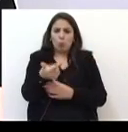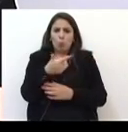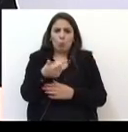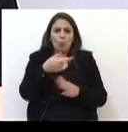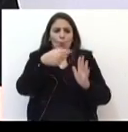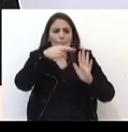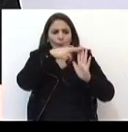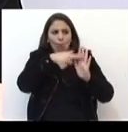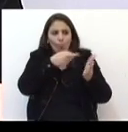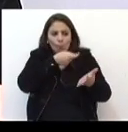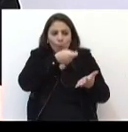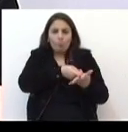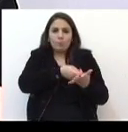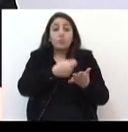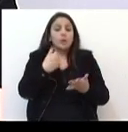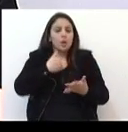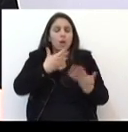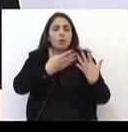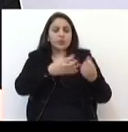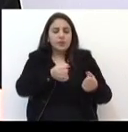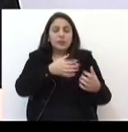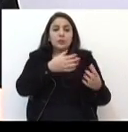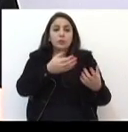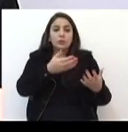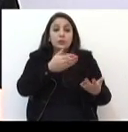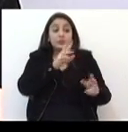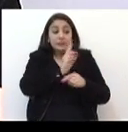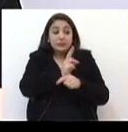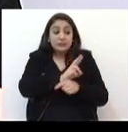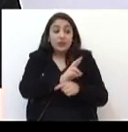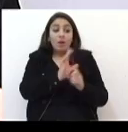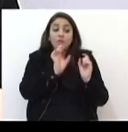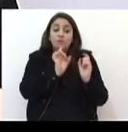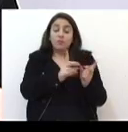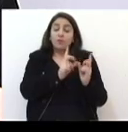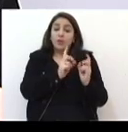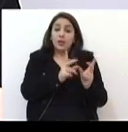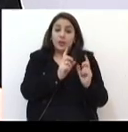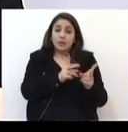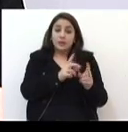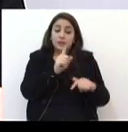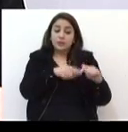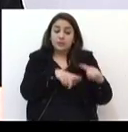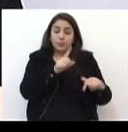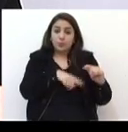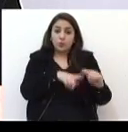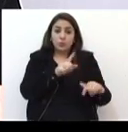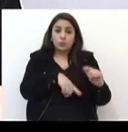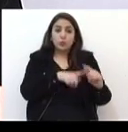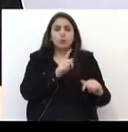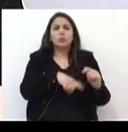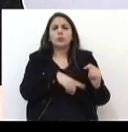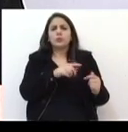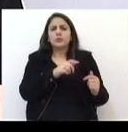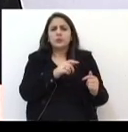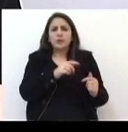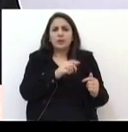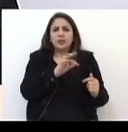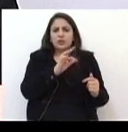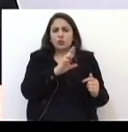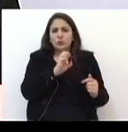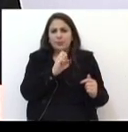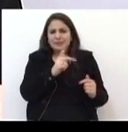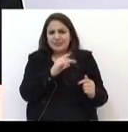essa exigência. Sou a favor, sim, da fiscalização, da venda de produtos de entorpecente, de